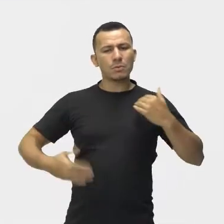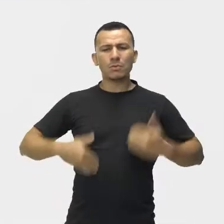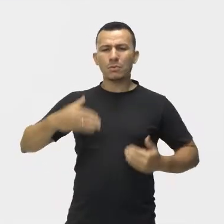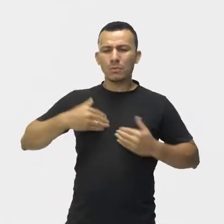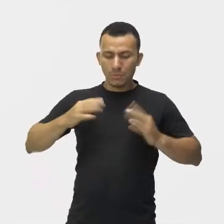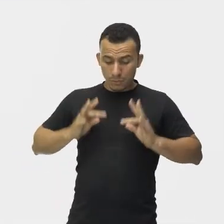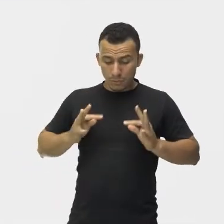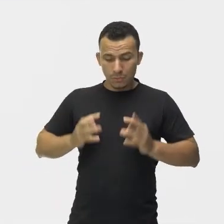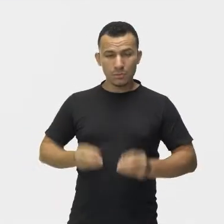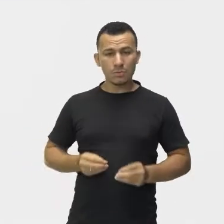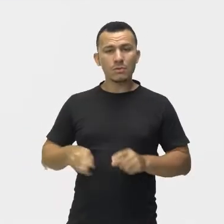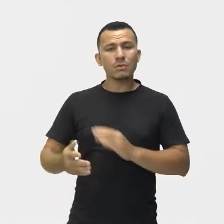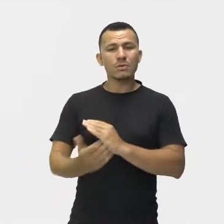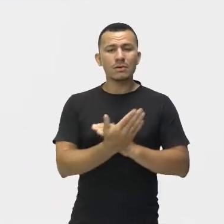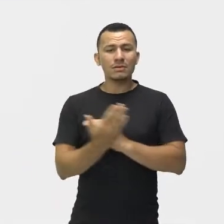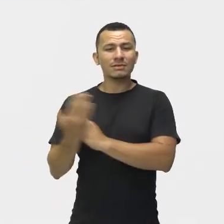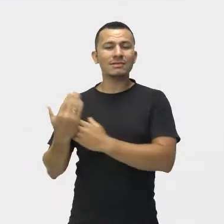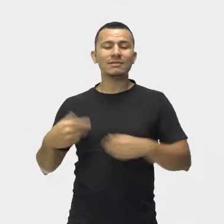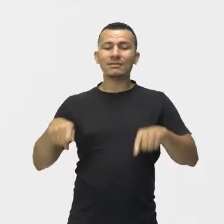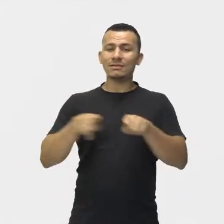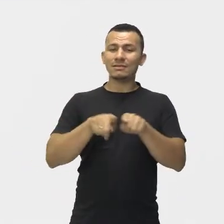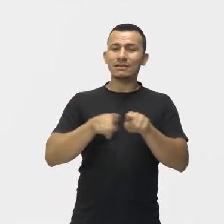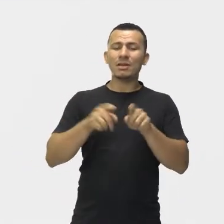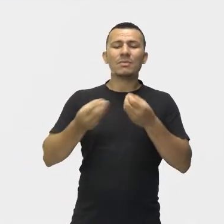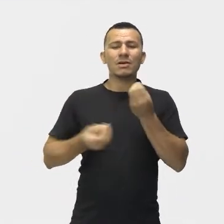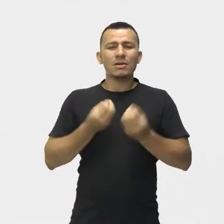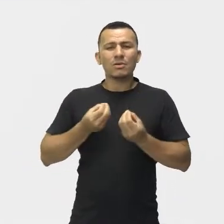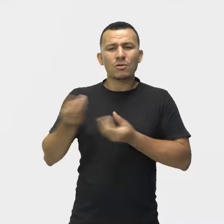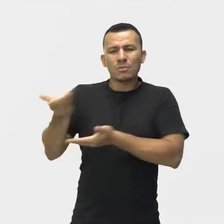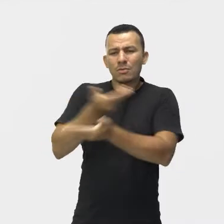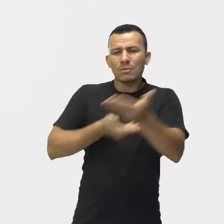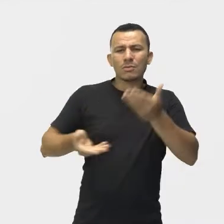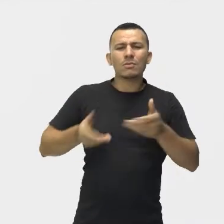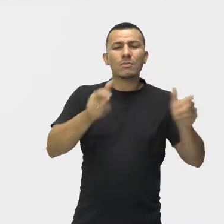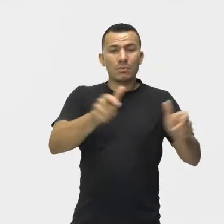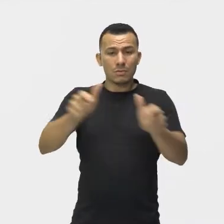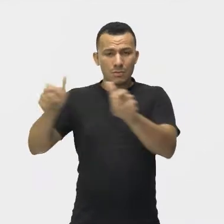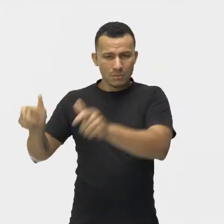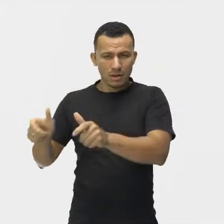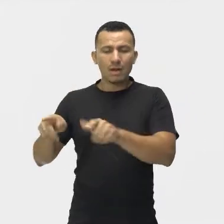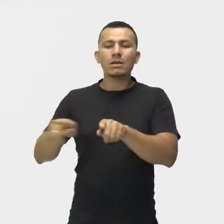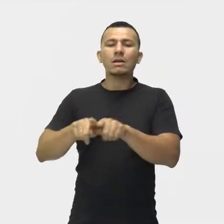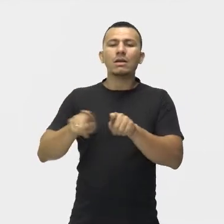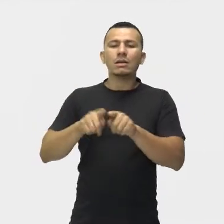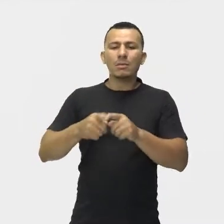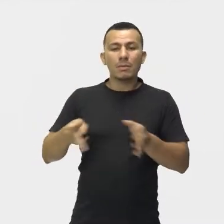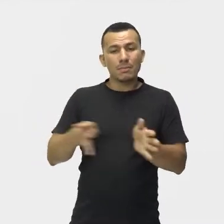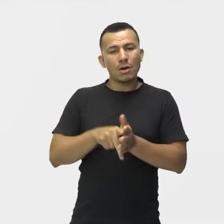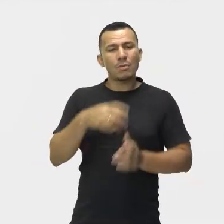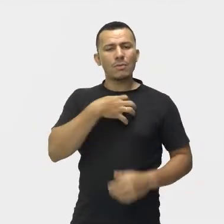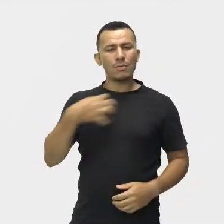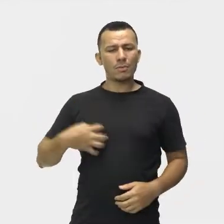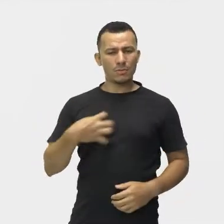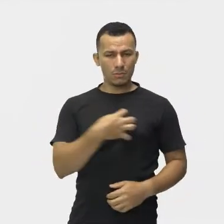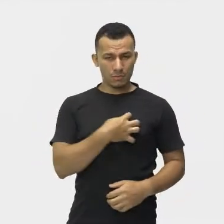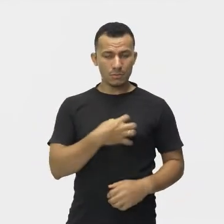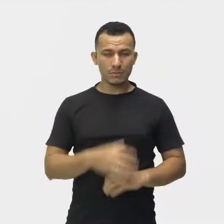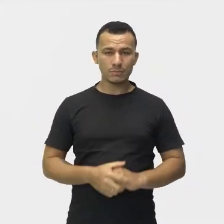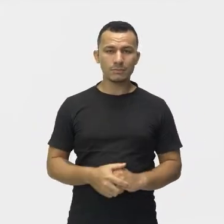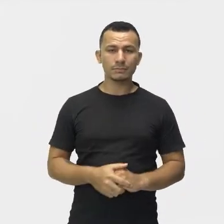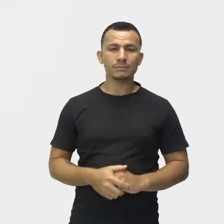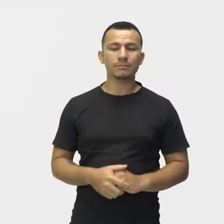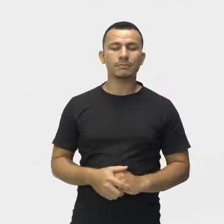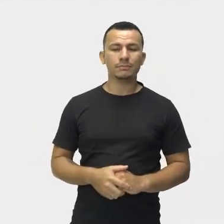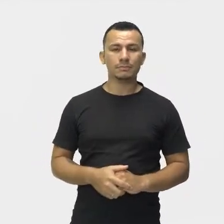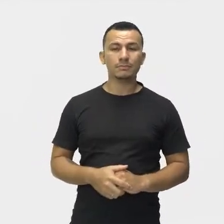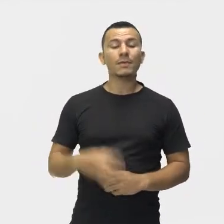nosso corpo e vão nos ajudar a interagir com o ambiente e também com as mensagens do nosso organismo. Olha só, então a gente está falando